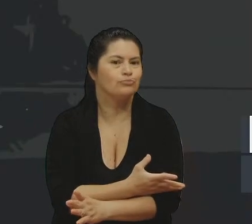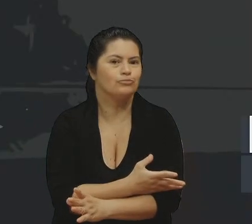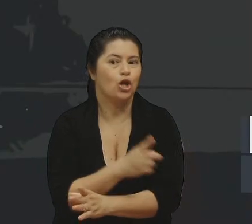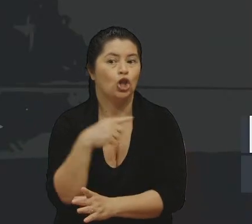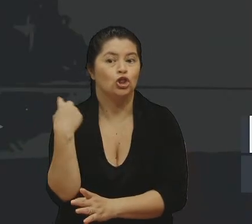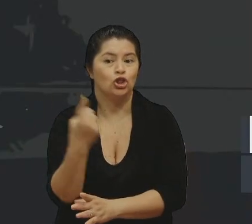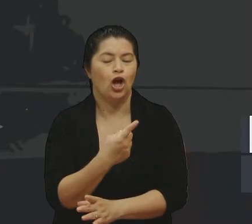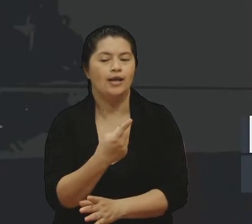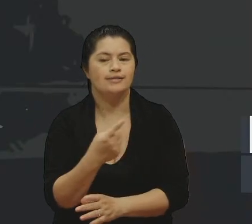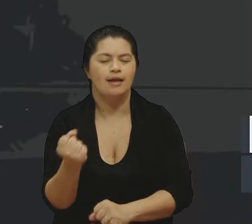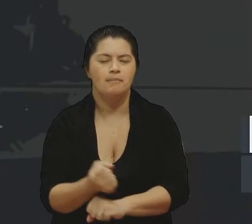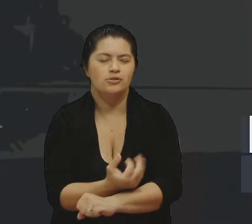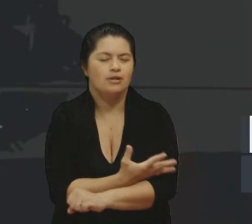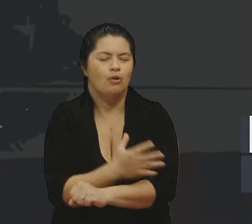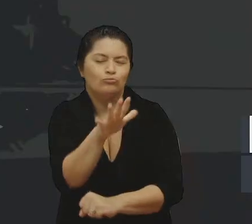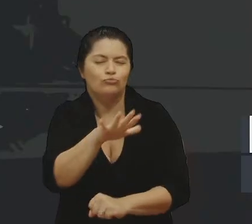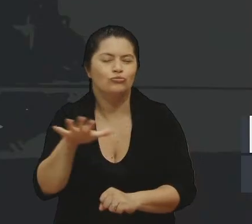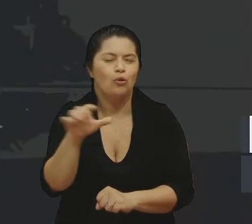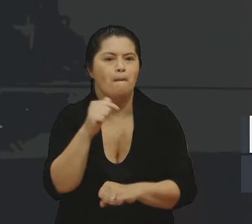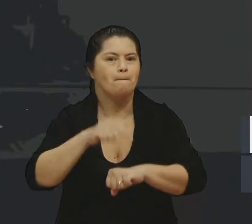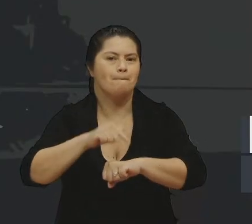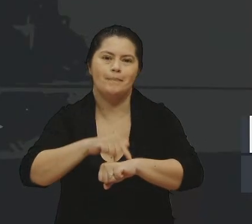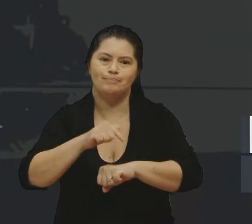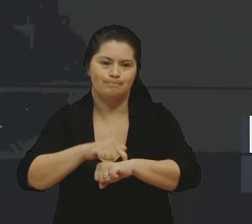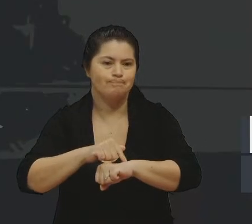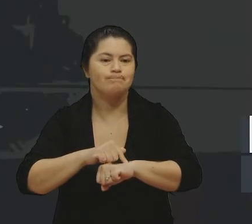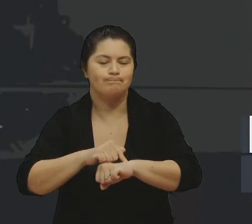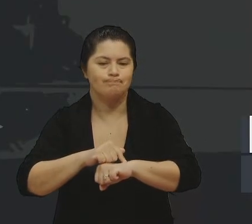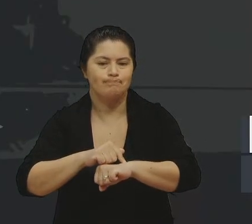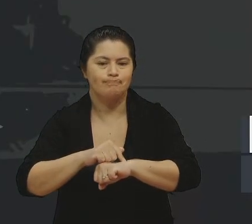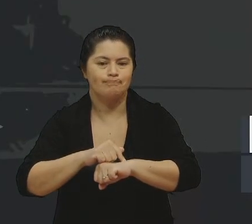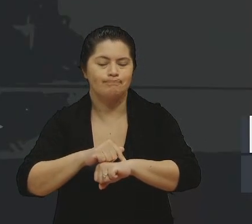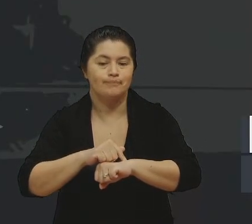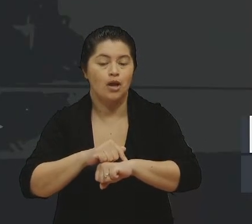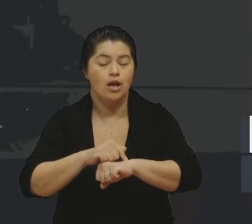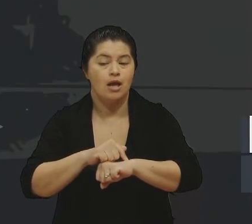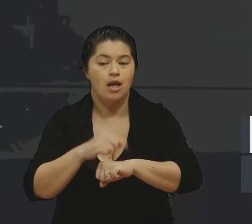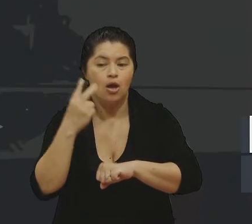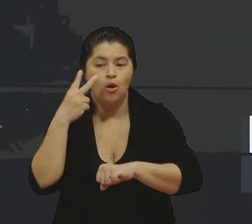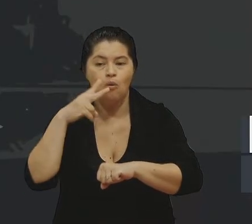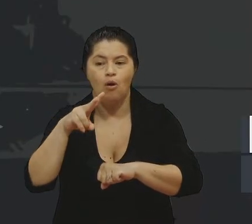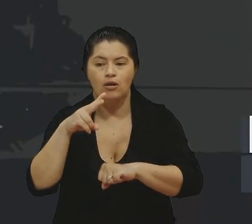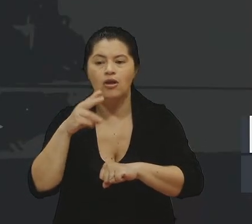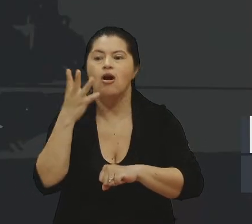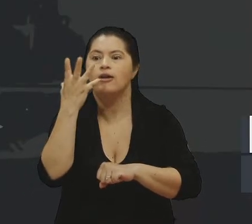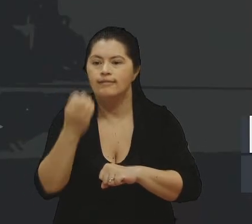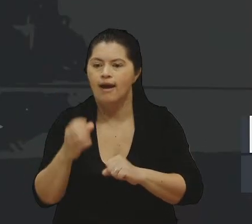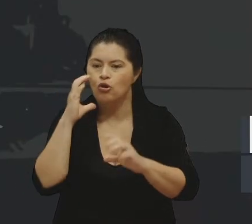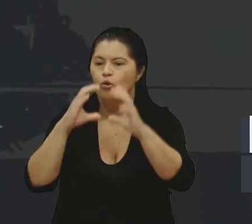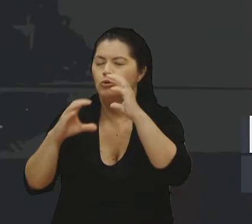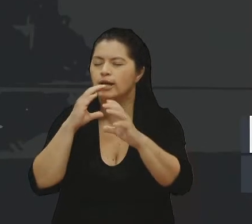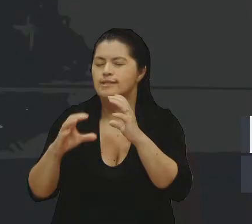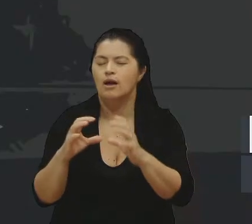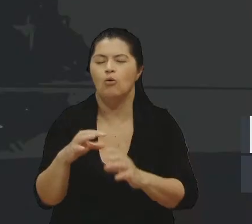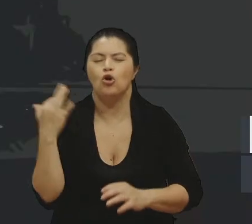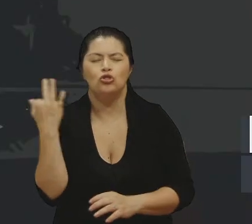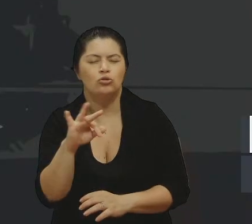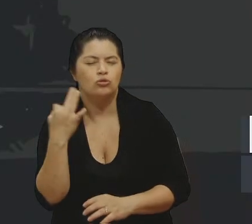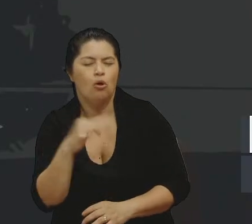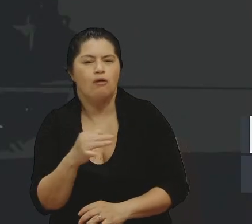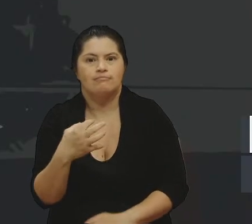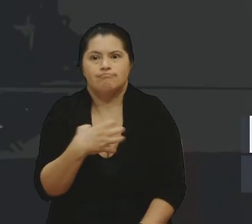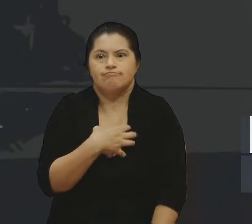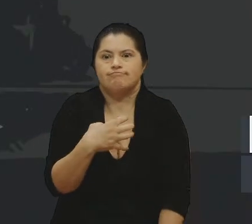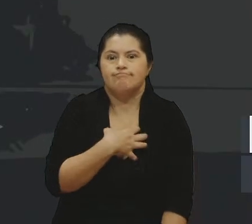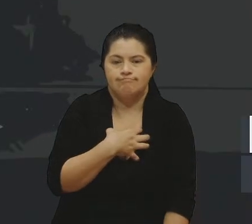decisões emocionais a todo momento. Então, quando eu pego o nicho, eu estou falando que eu quero comunicar de dores e desejos, que é o motivo por trás que o